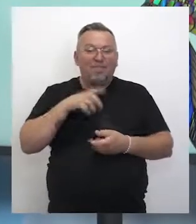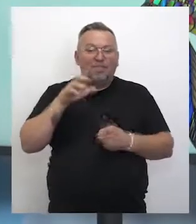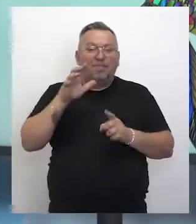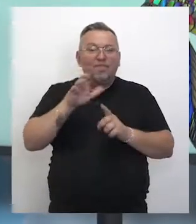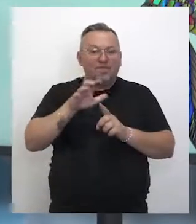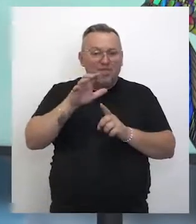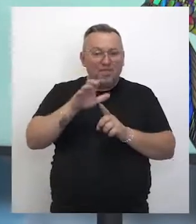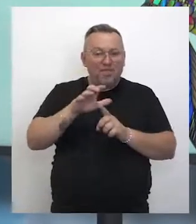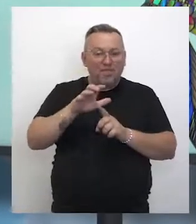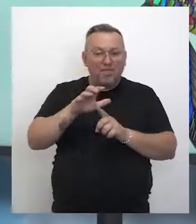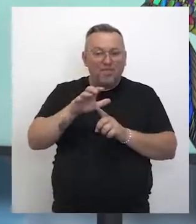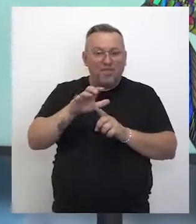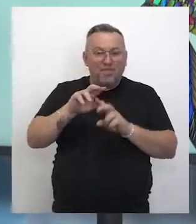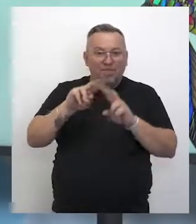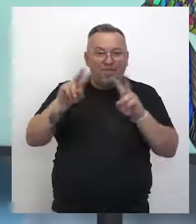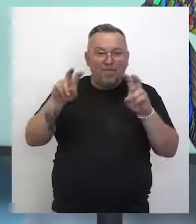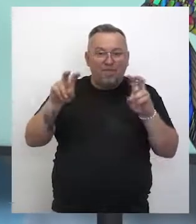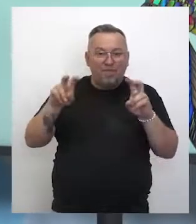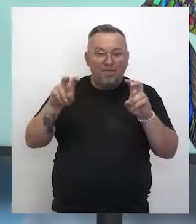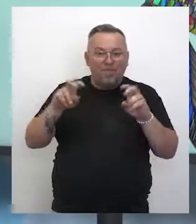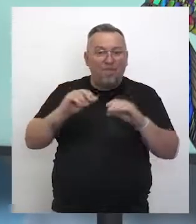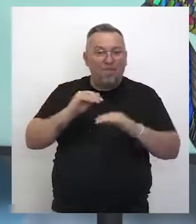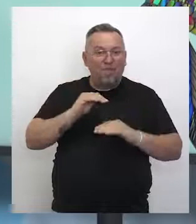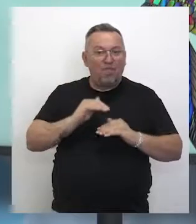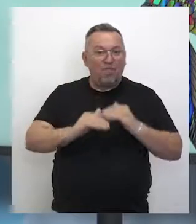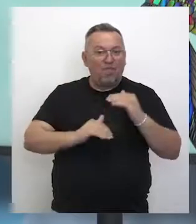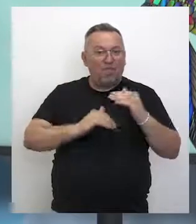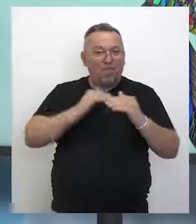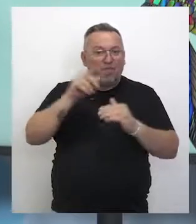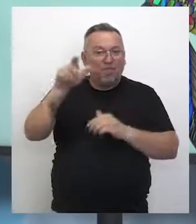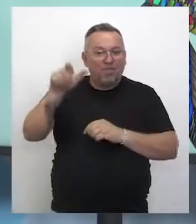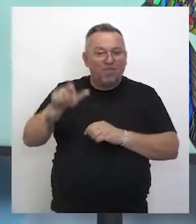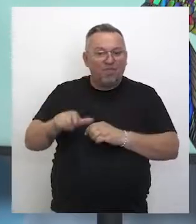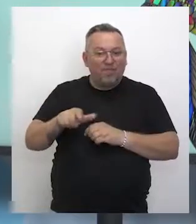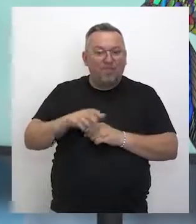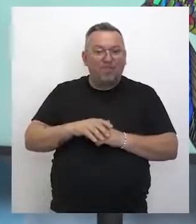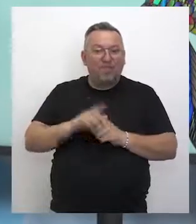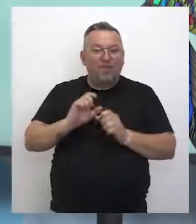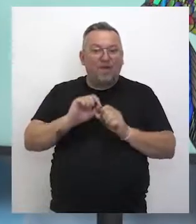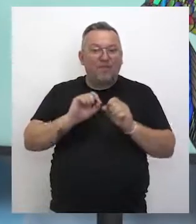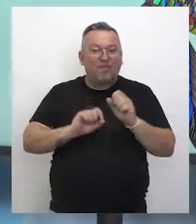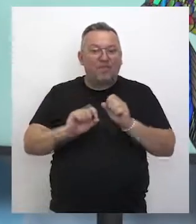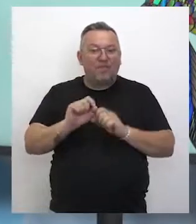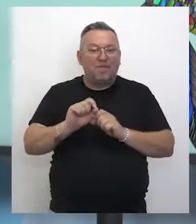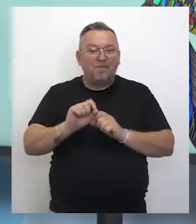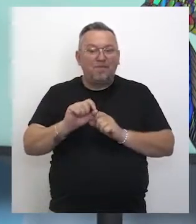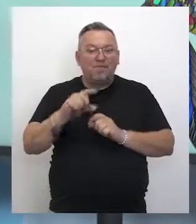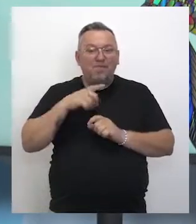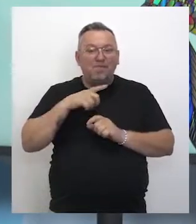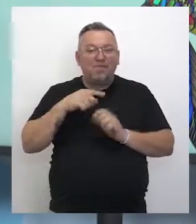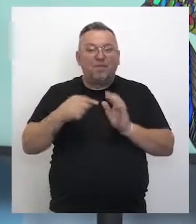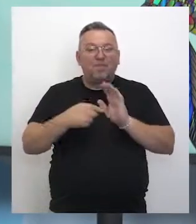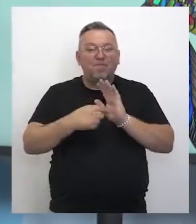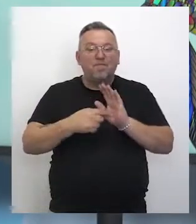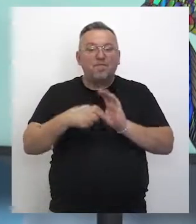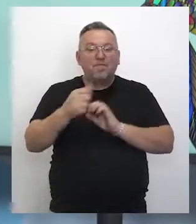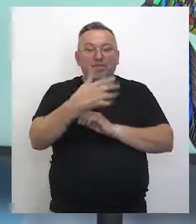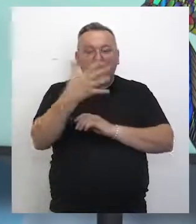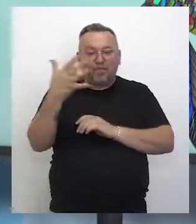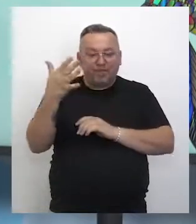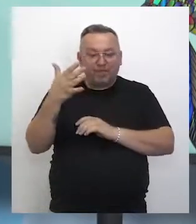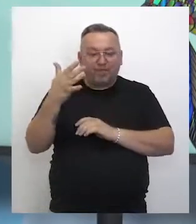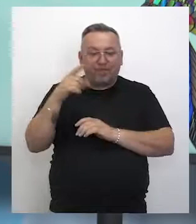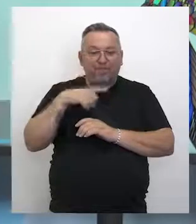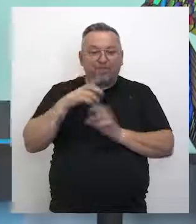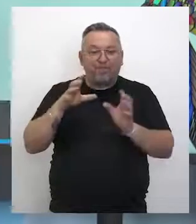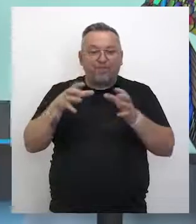Interferência do, entre aspas, desenvolvimento do ser humano fez o que, né, constatou-se aí na natureza aí, né,